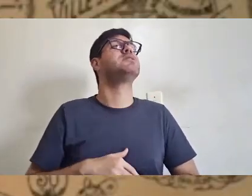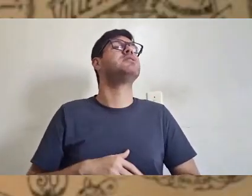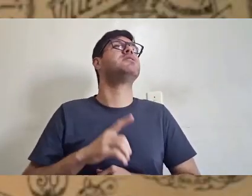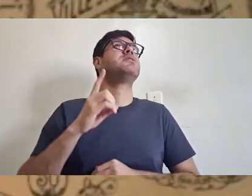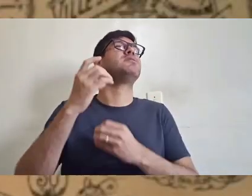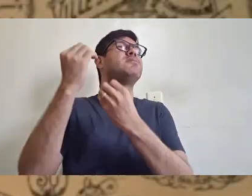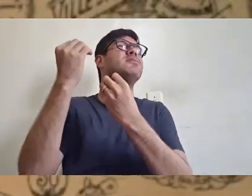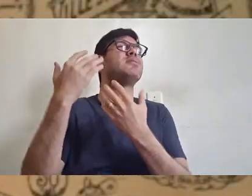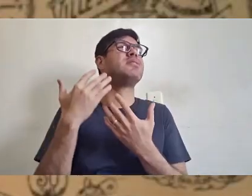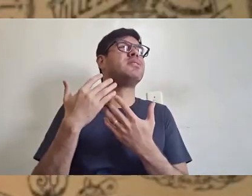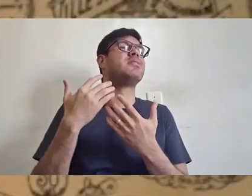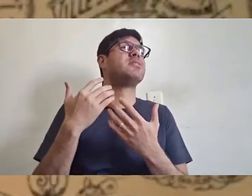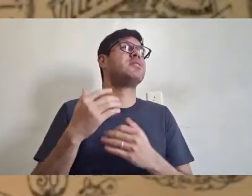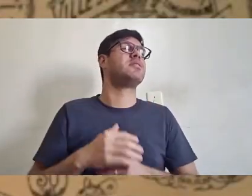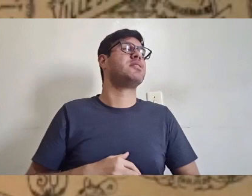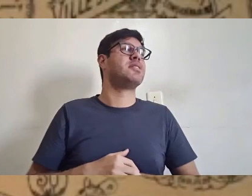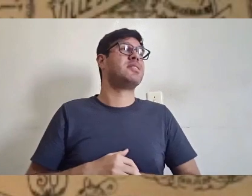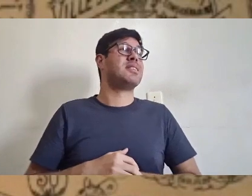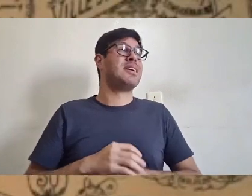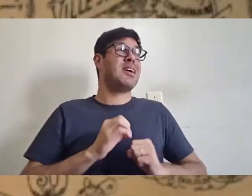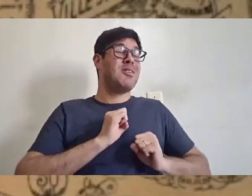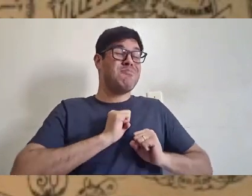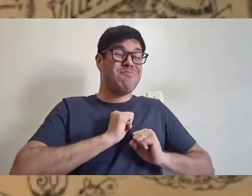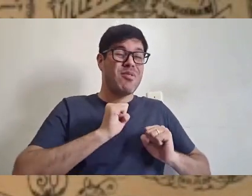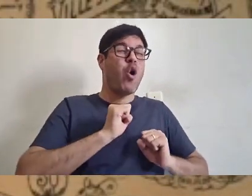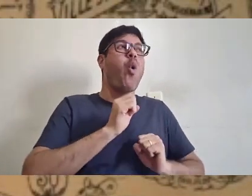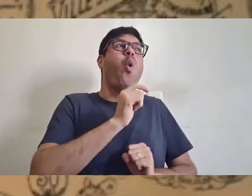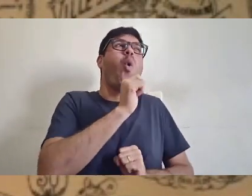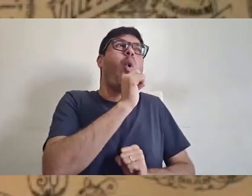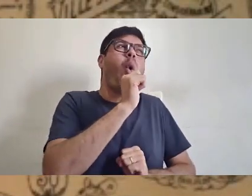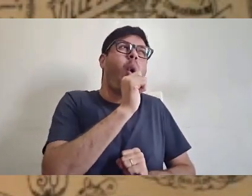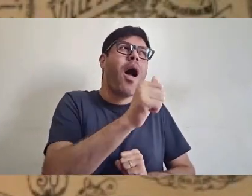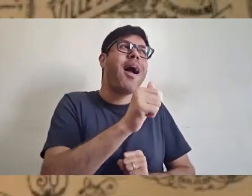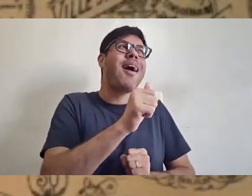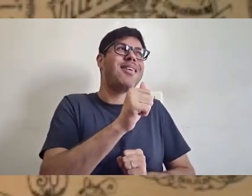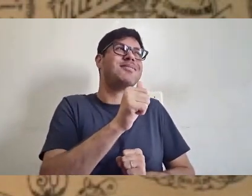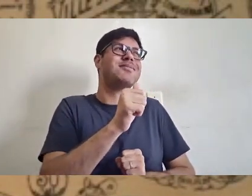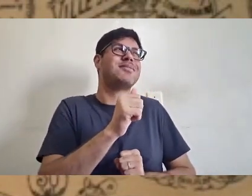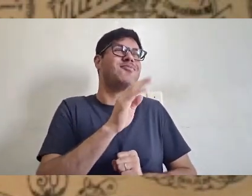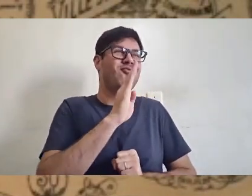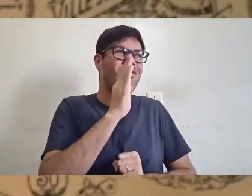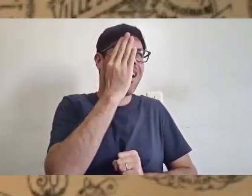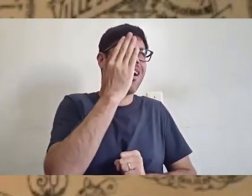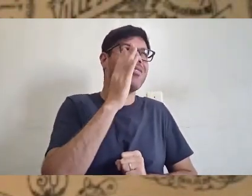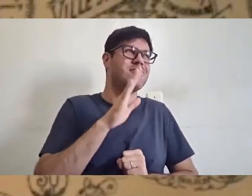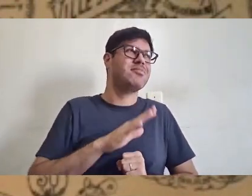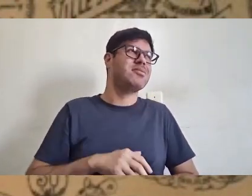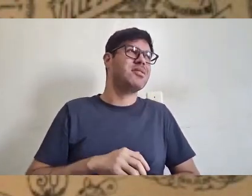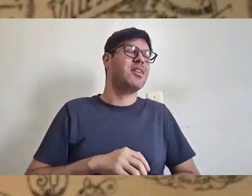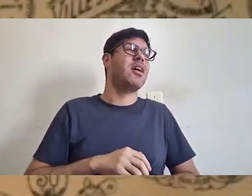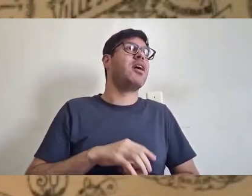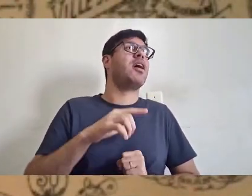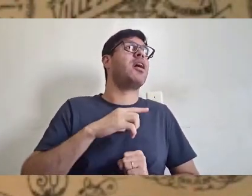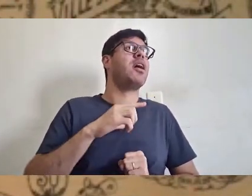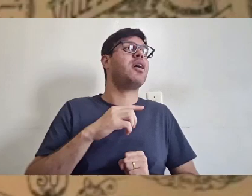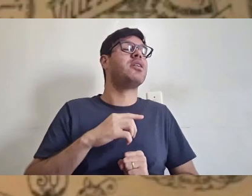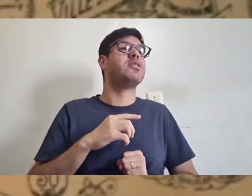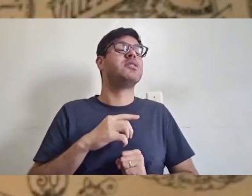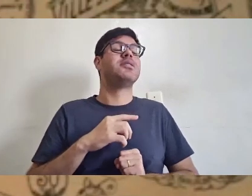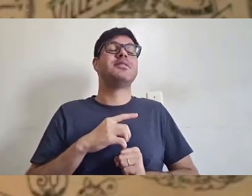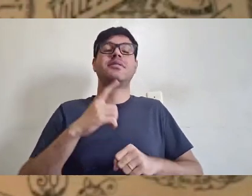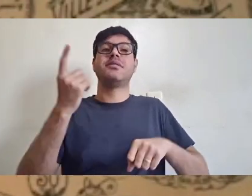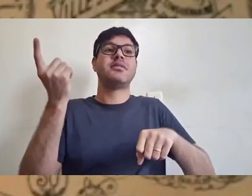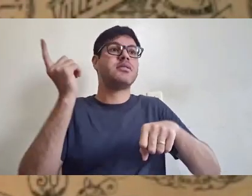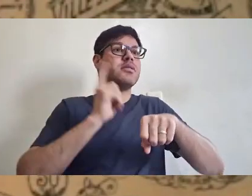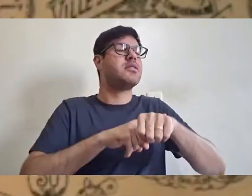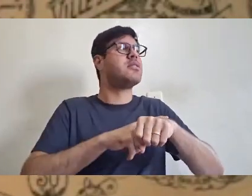ter tido um ameaço de infarto, um pré-infarto. Deu tempo. E deu tempo de ser socorrido e de